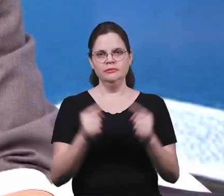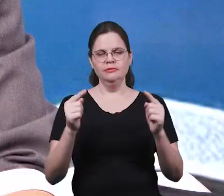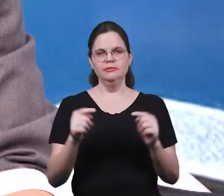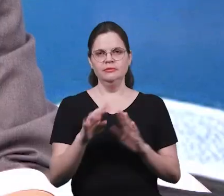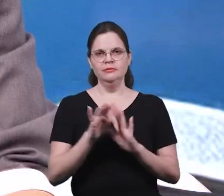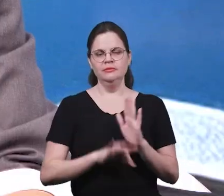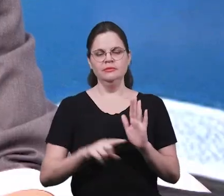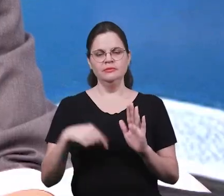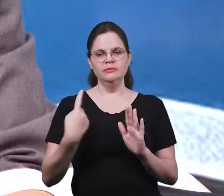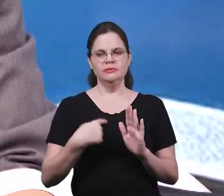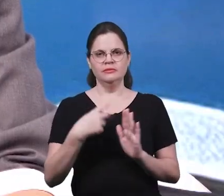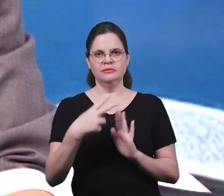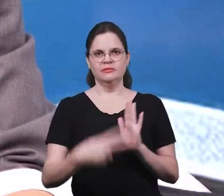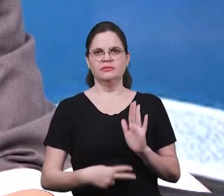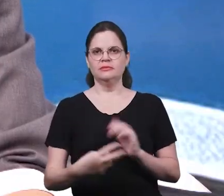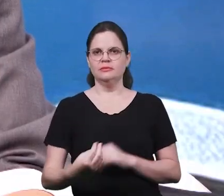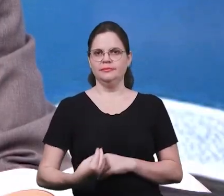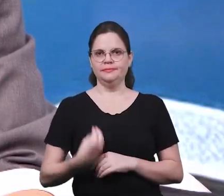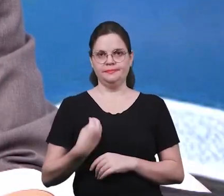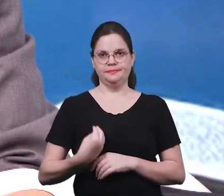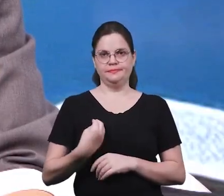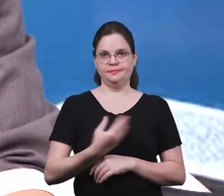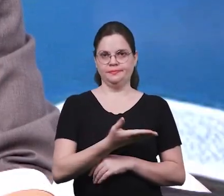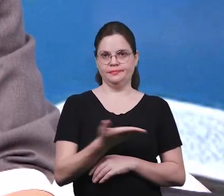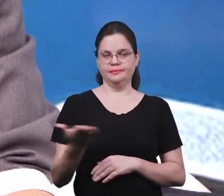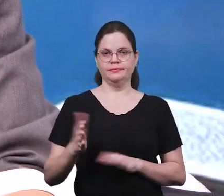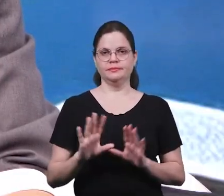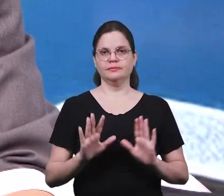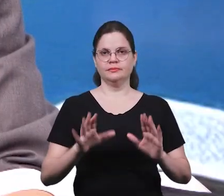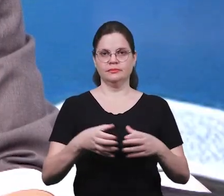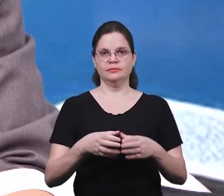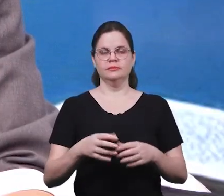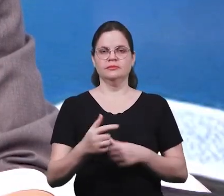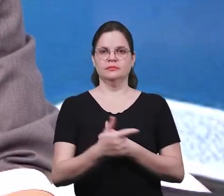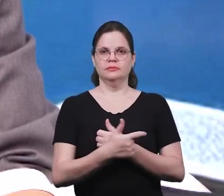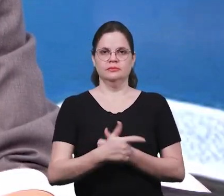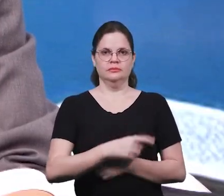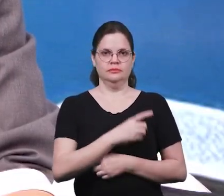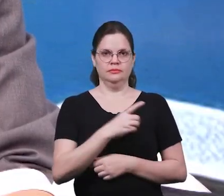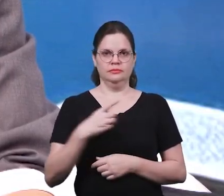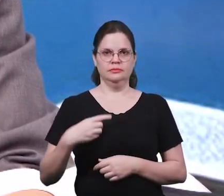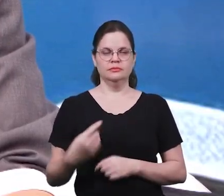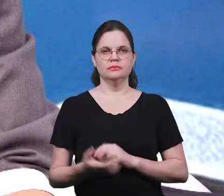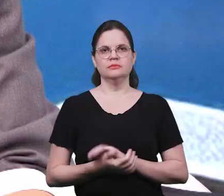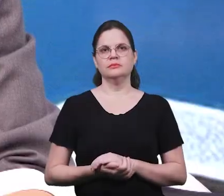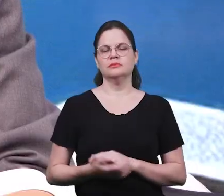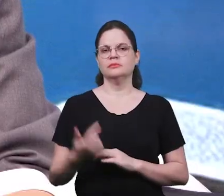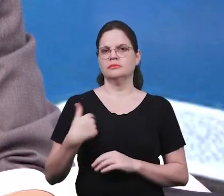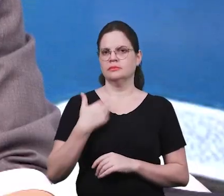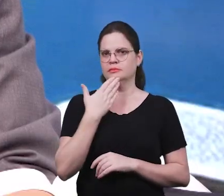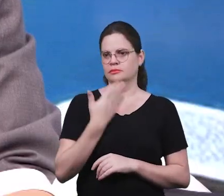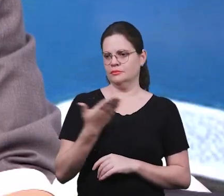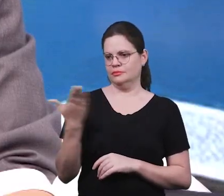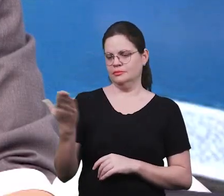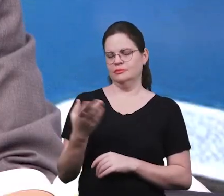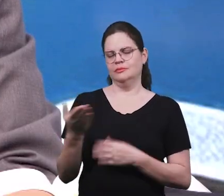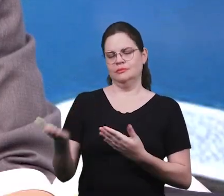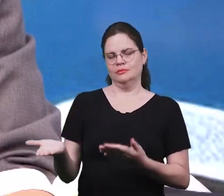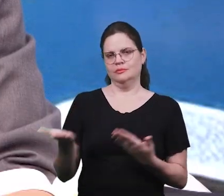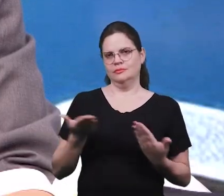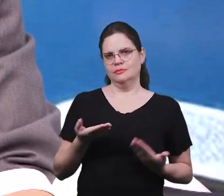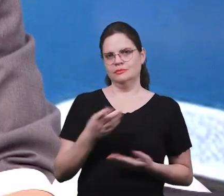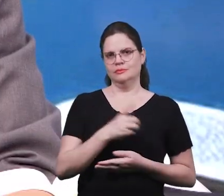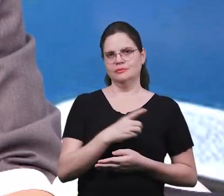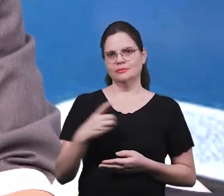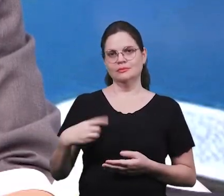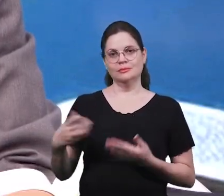texto aqui na vida dos diáconos. Eu gostaria aqui de ouvir uma pequena palavra aqui do nosso convidado, o Elton Pandeles, o